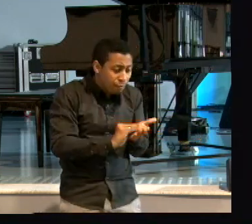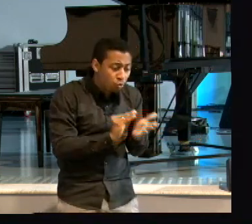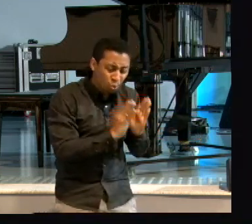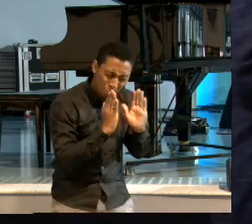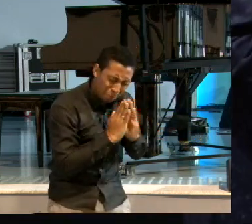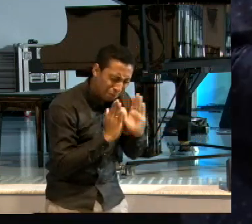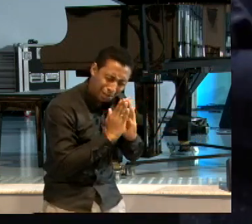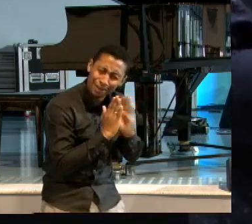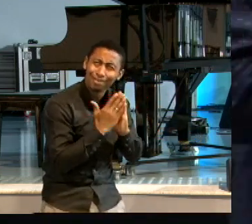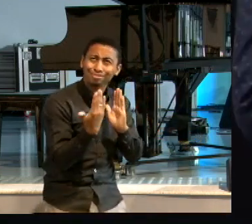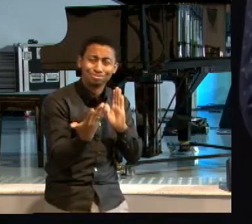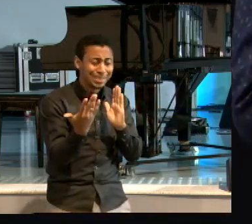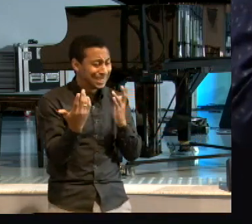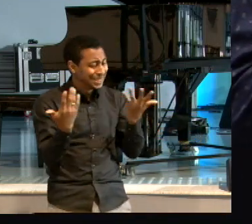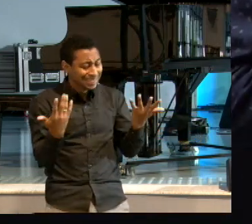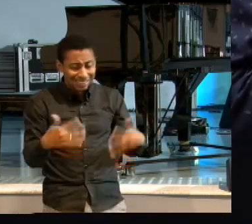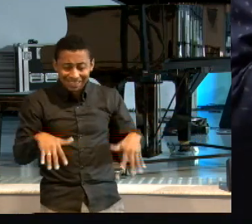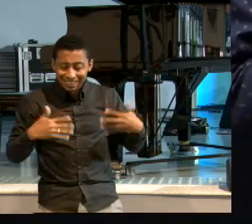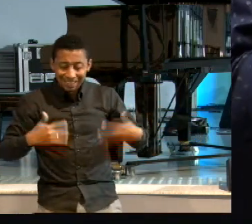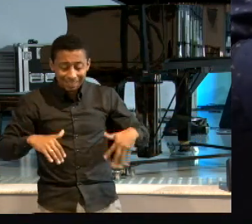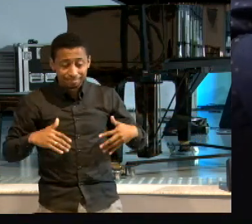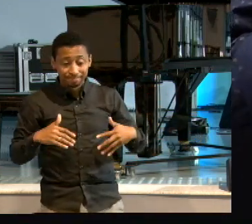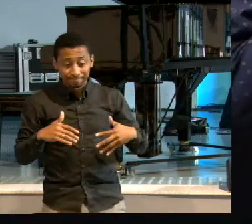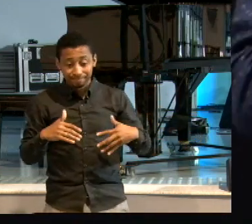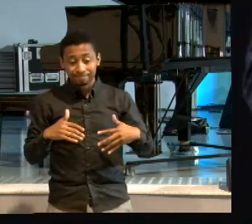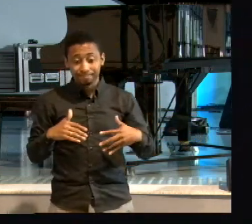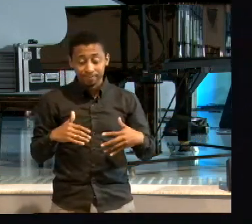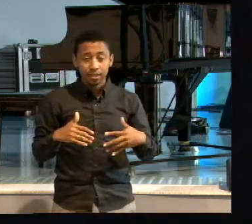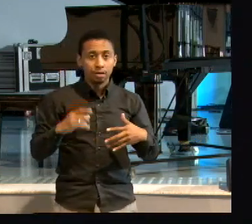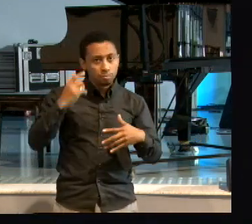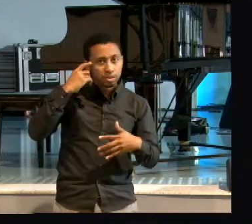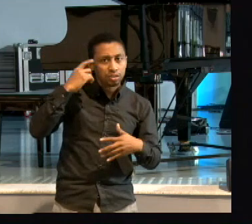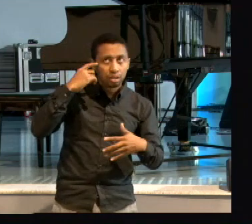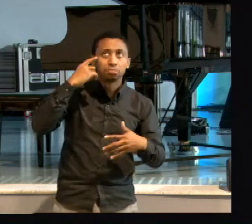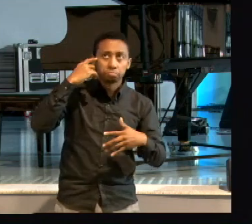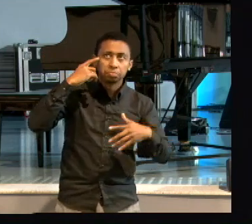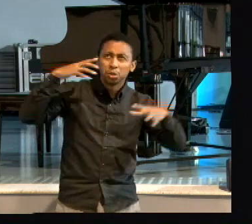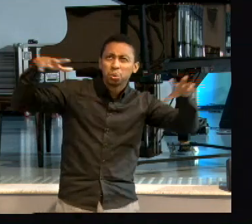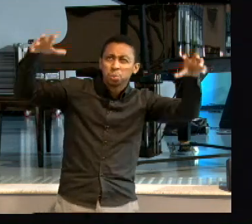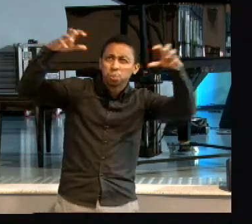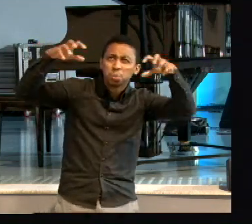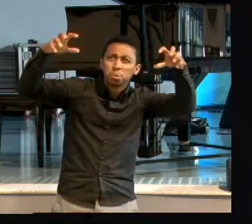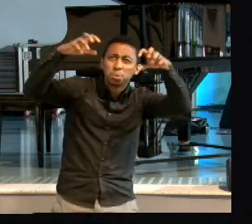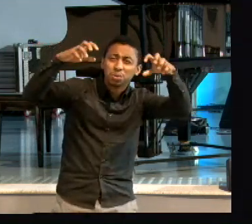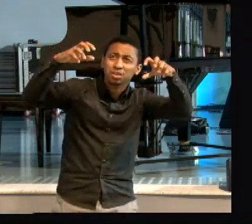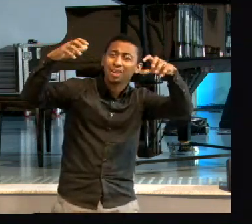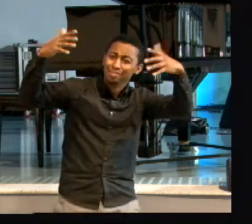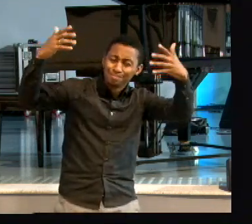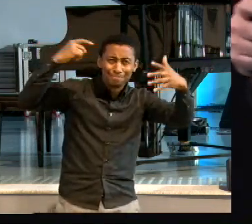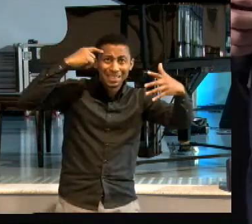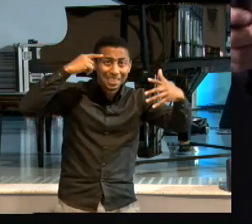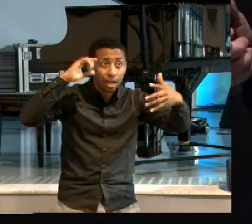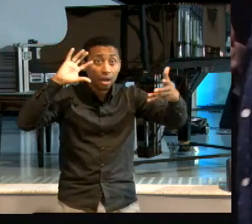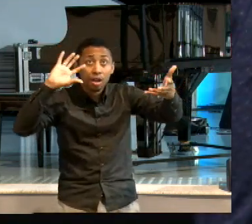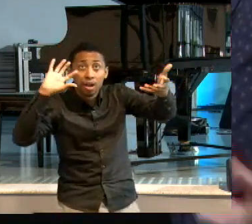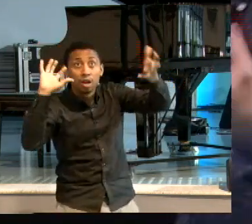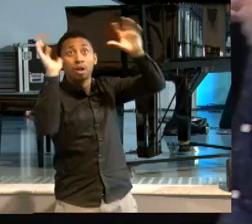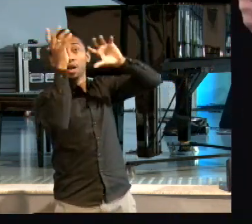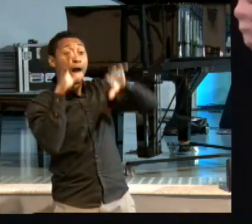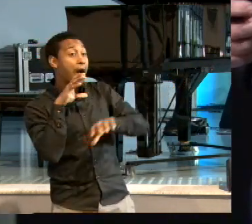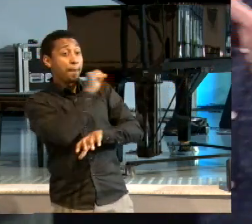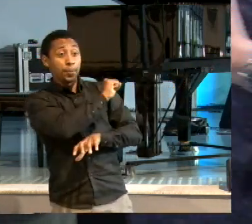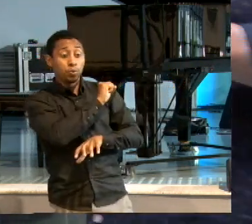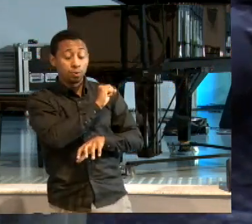com expectativa nenhuma a respeito daquilo. E aquela chuva, né, ela vem chegando tão depressa, o clima vai mudando tão depressa. Mas